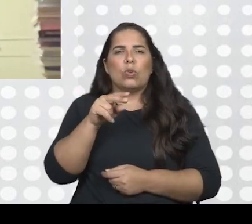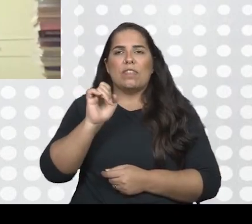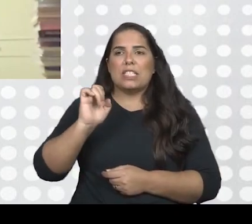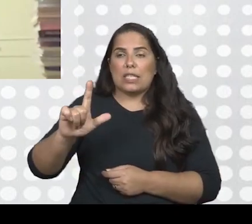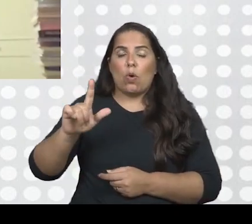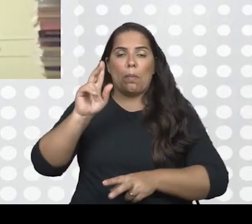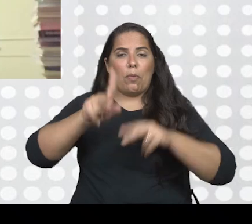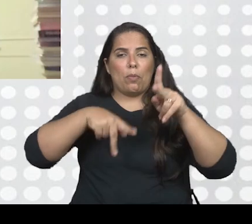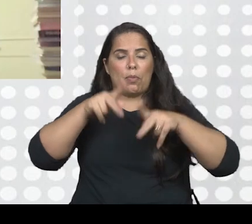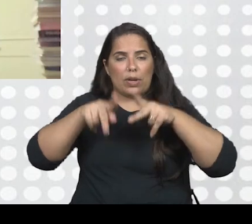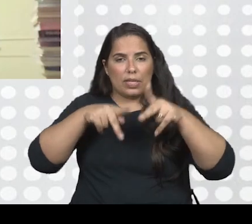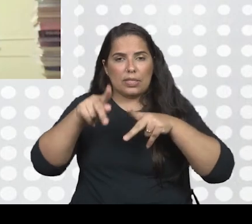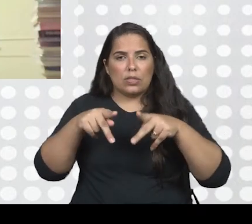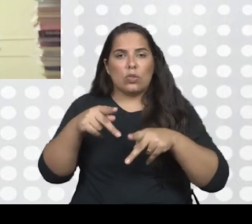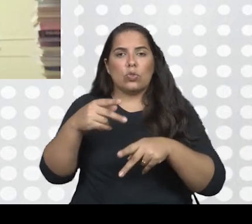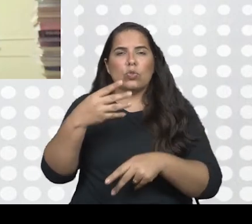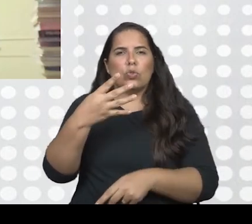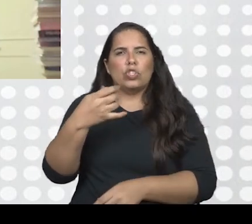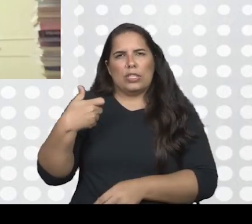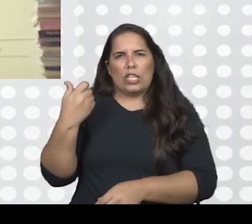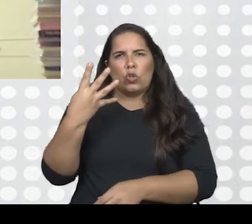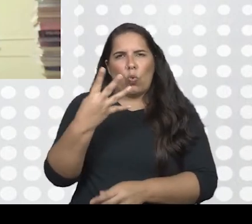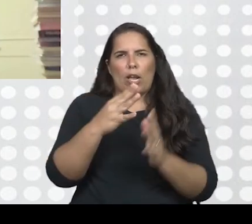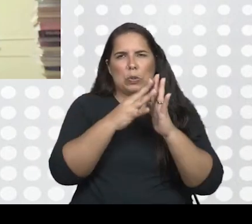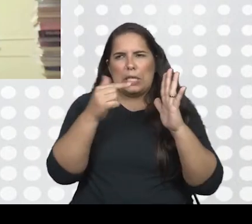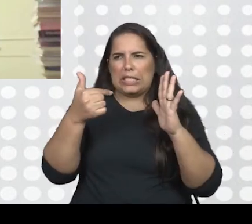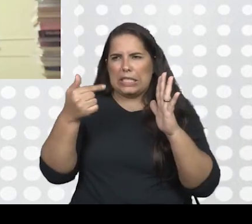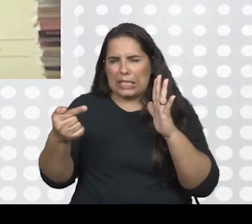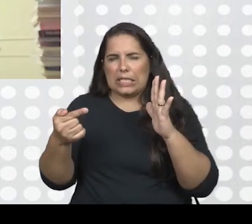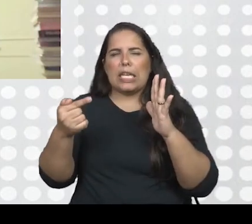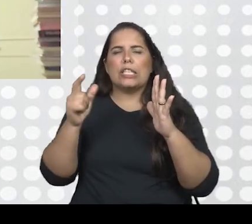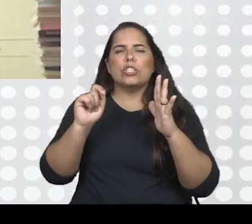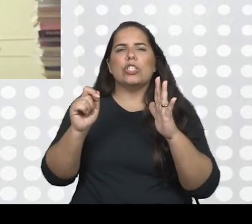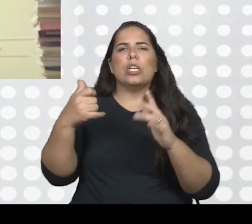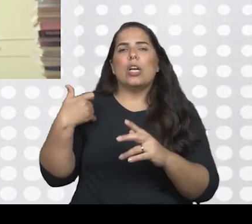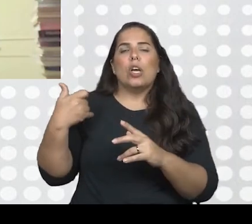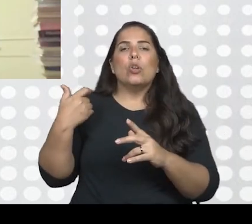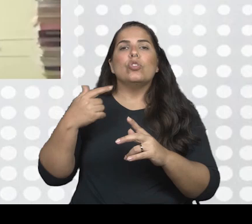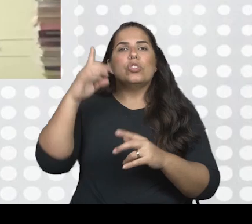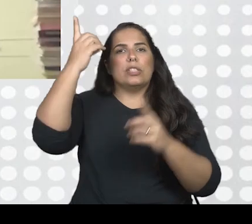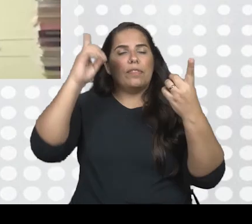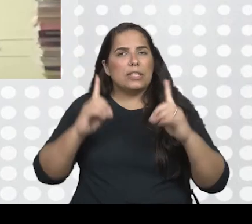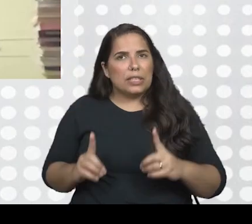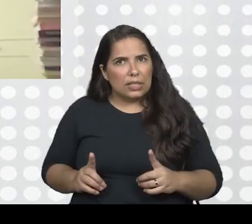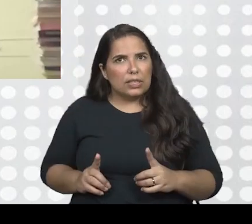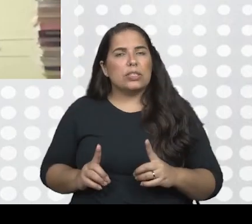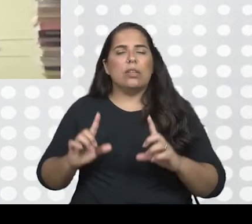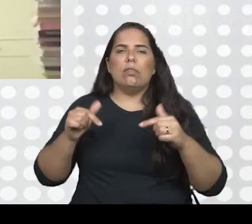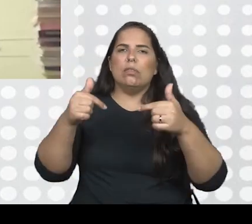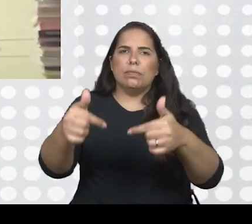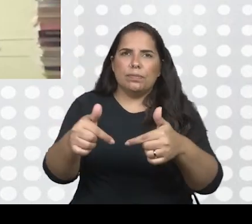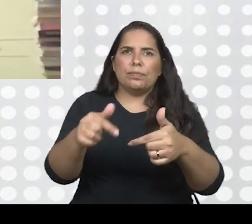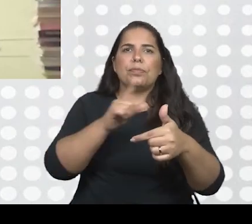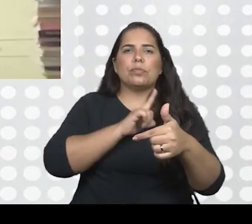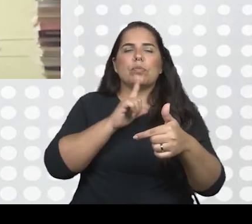para a população de 4 a 17 anos com deficiência, transtornos globais de desenvolvimento, altas habilidades